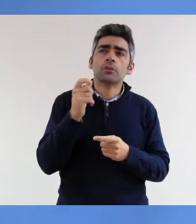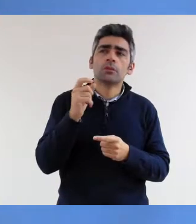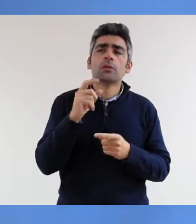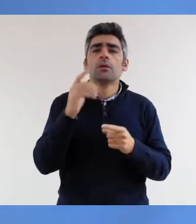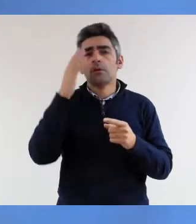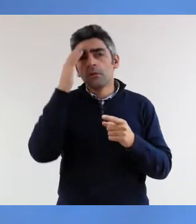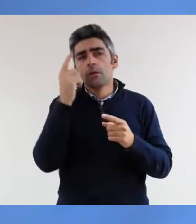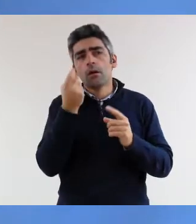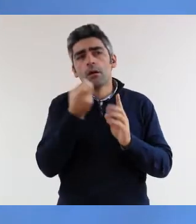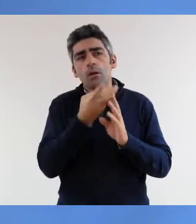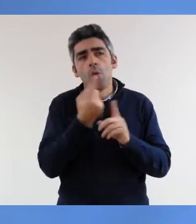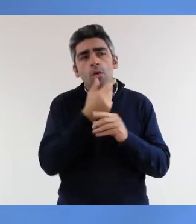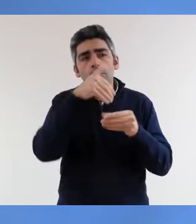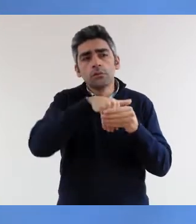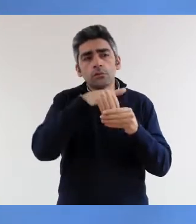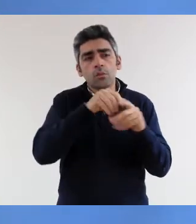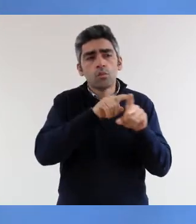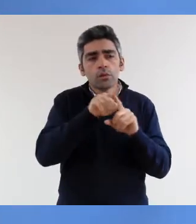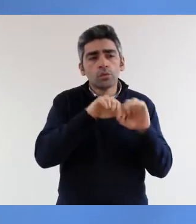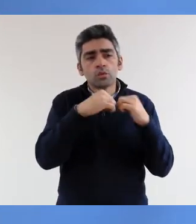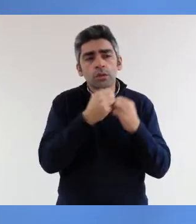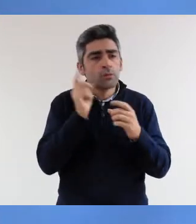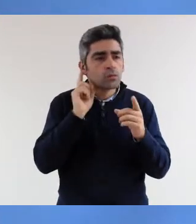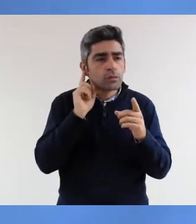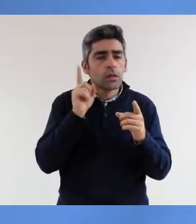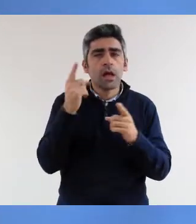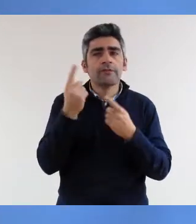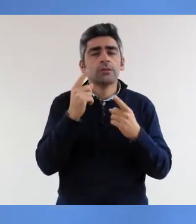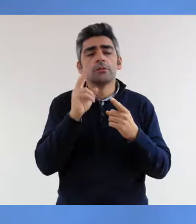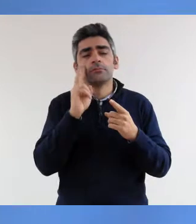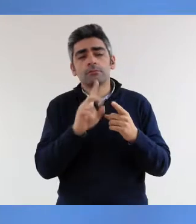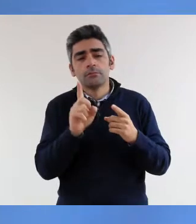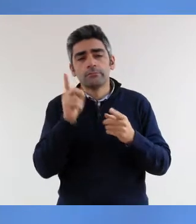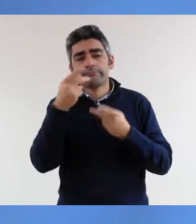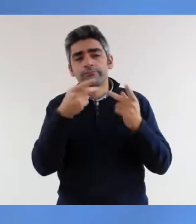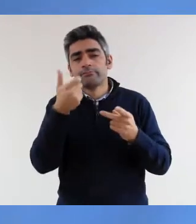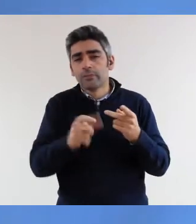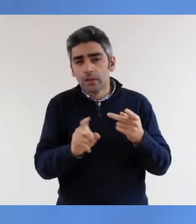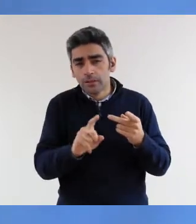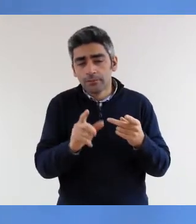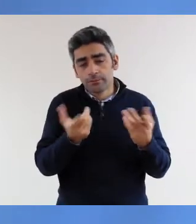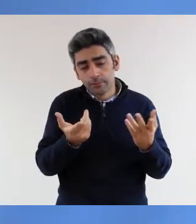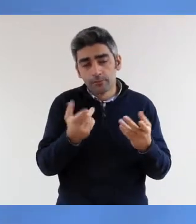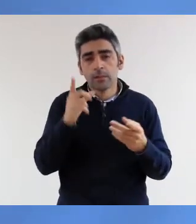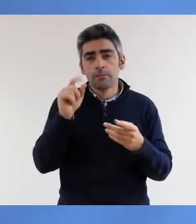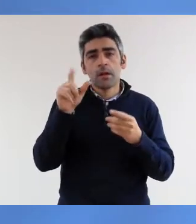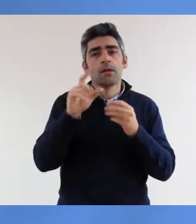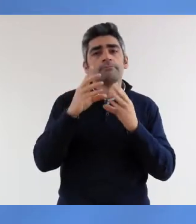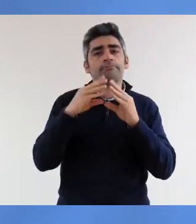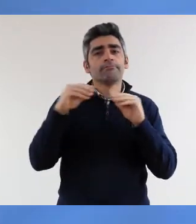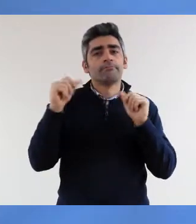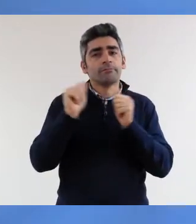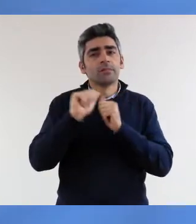não havendo podido considerar todos os fatores políticos sociais ou mesmo econômicos relevantes no juiz foi o